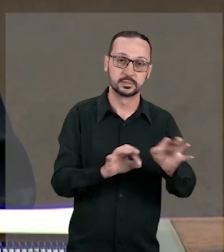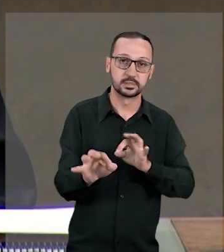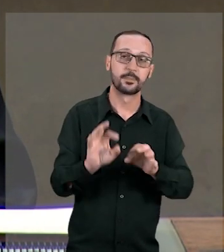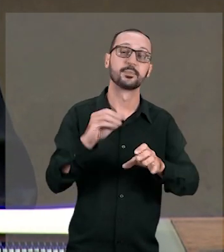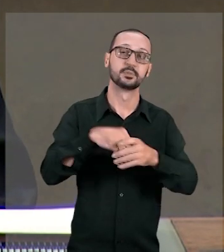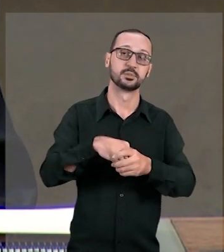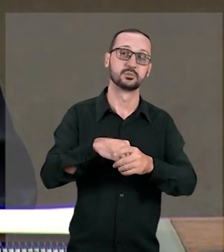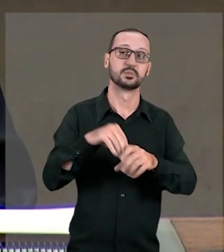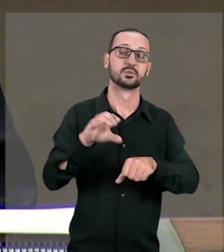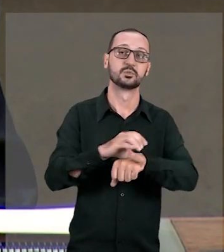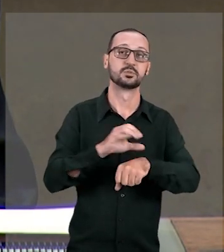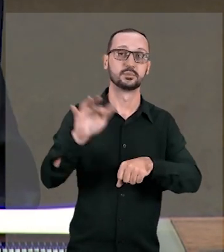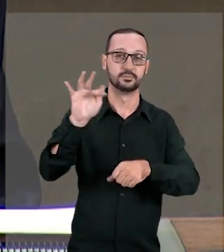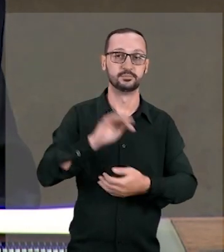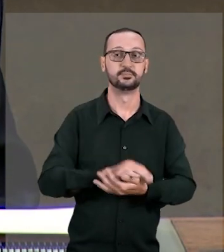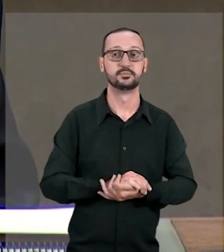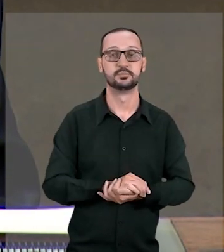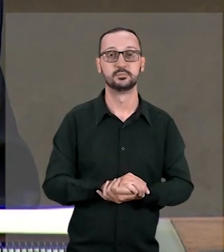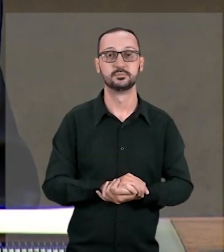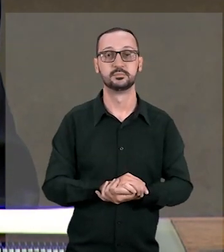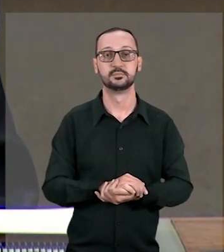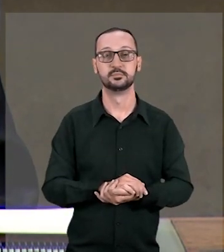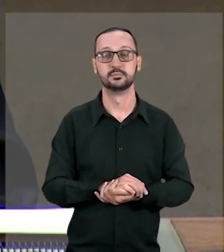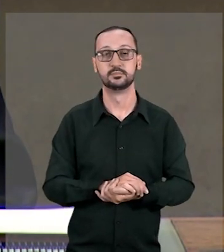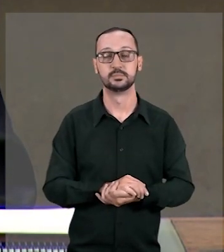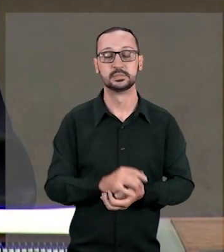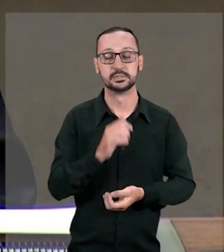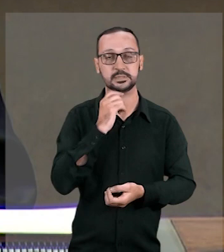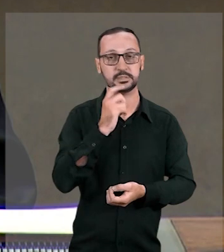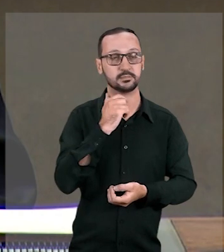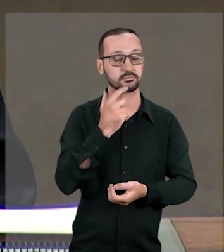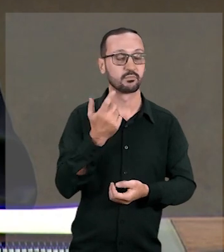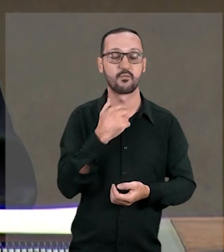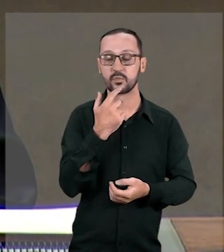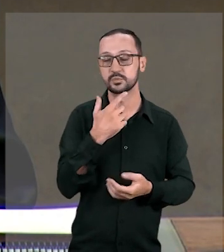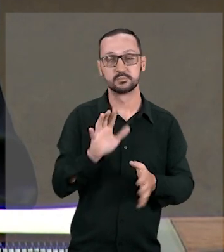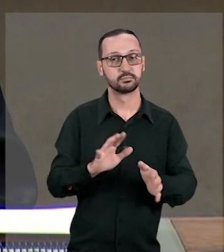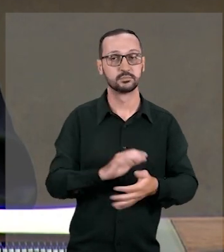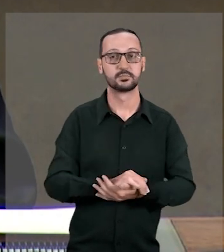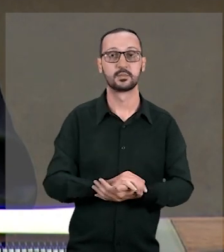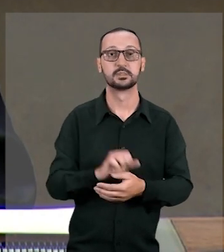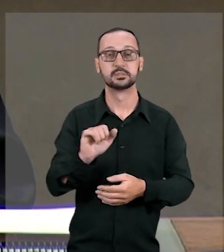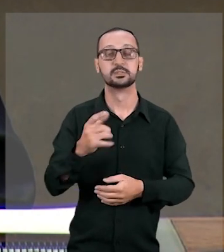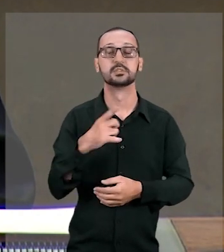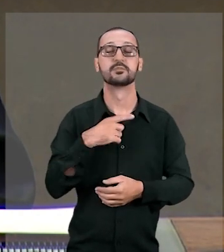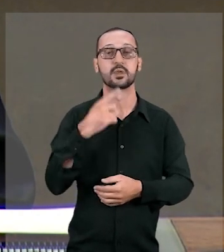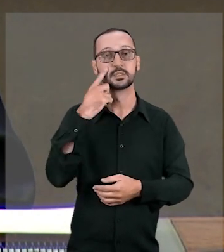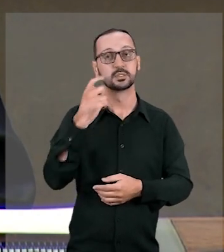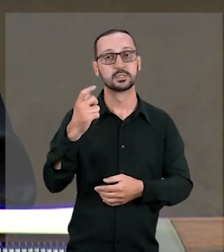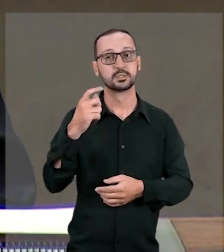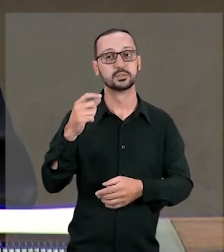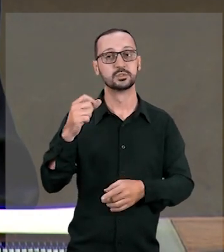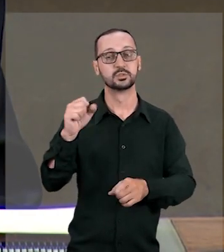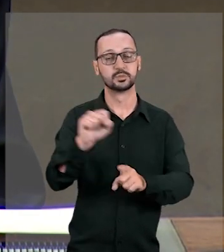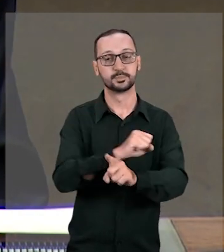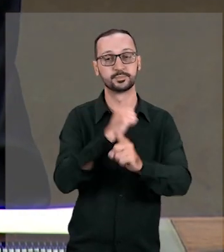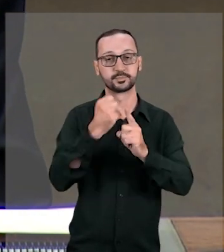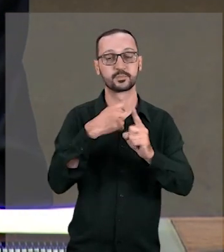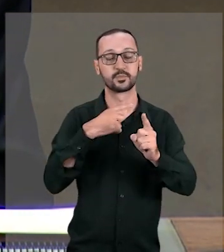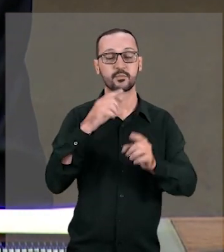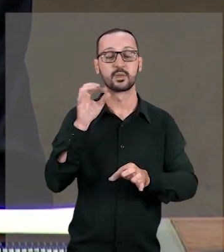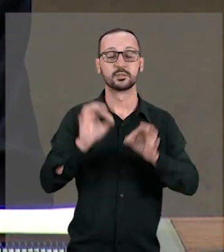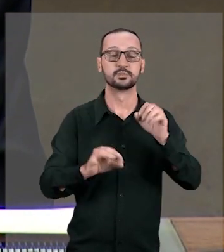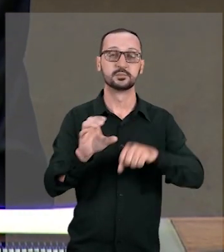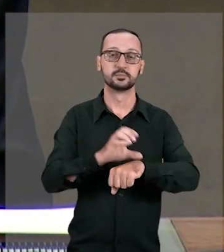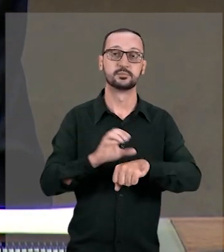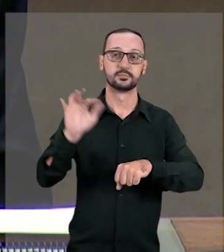Constituição. Se ele não passar, não é possível fazer. Mas se o interesse da sociedade passar no filtro da